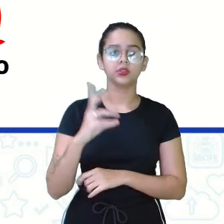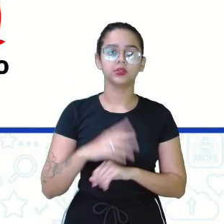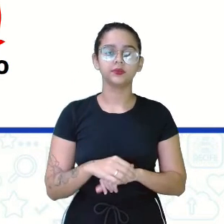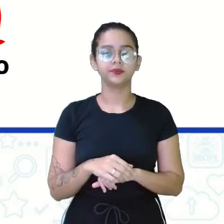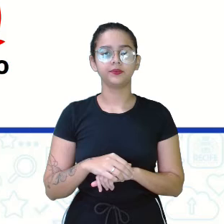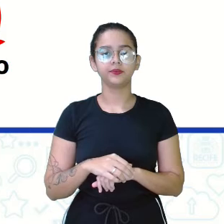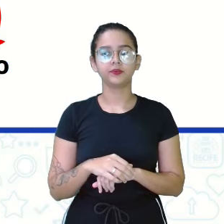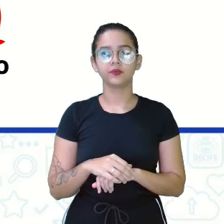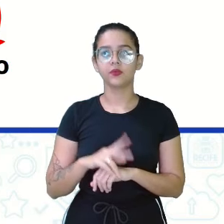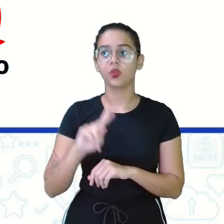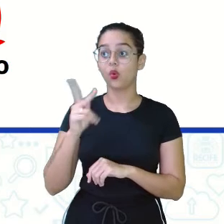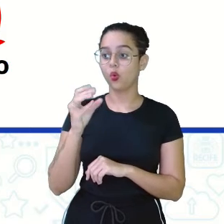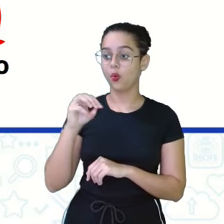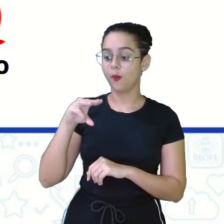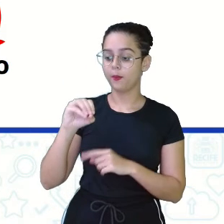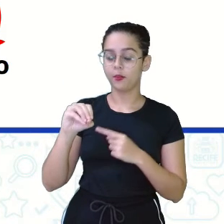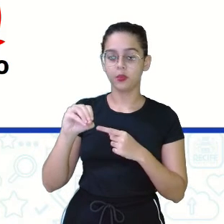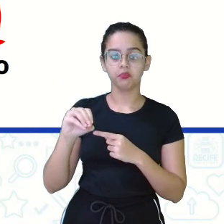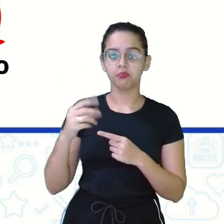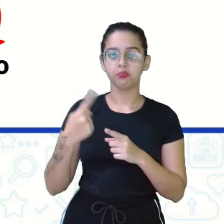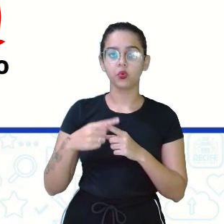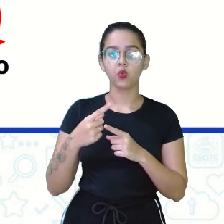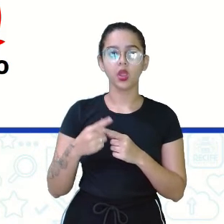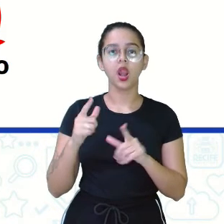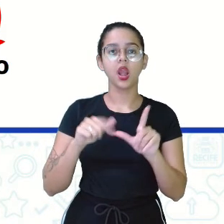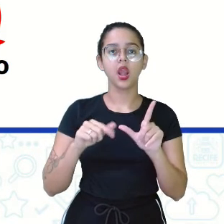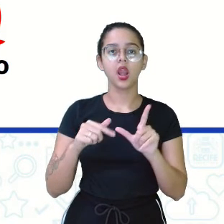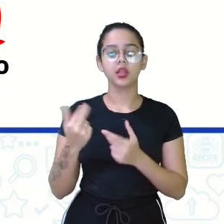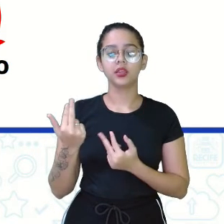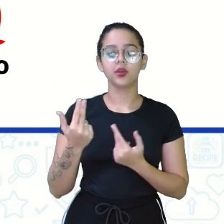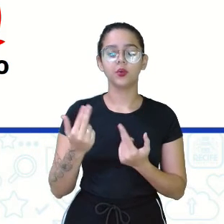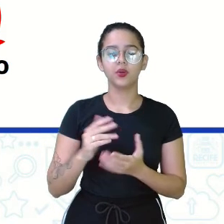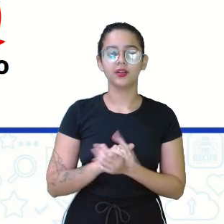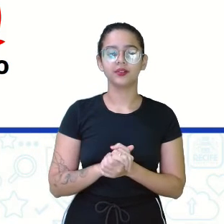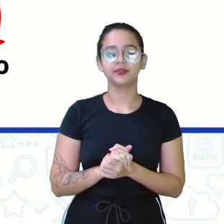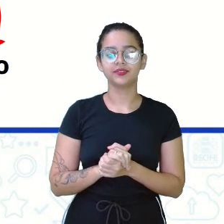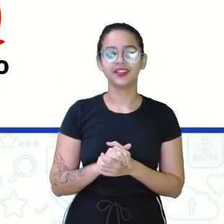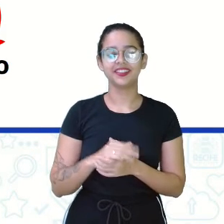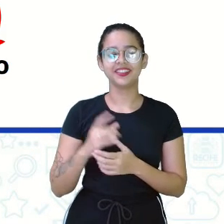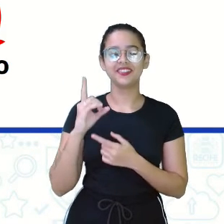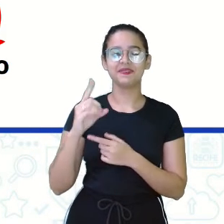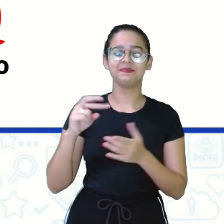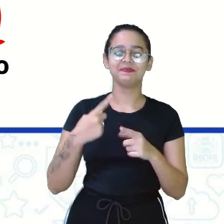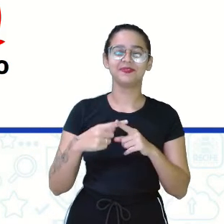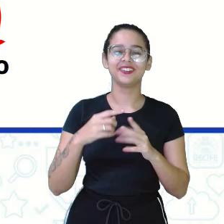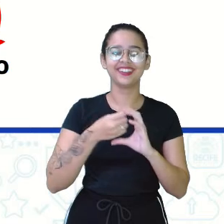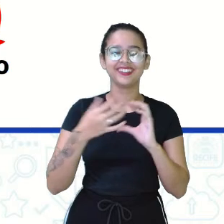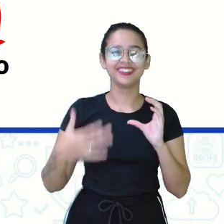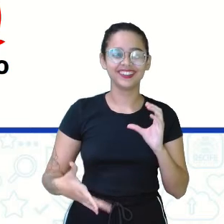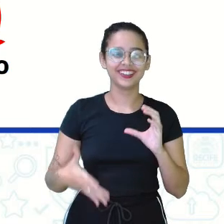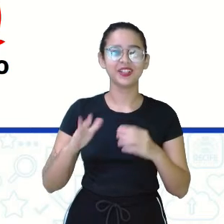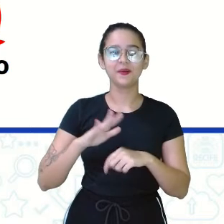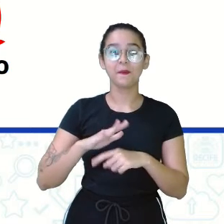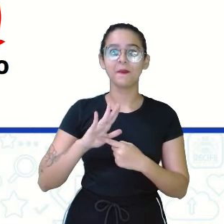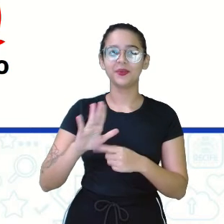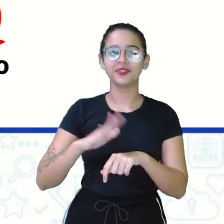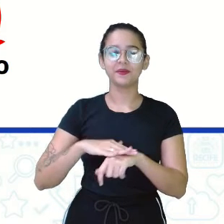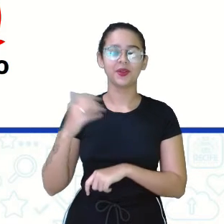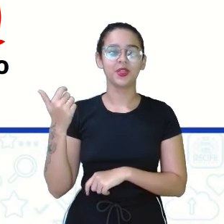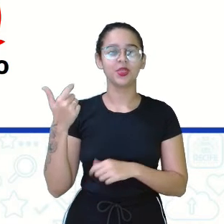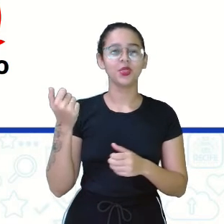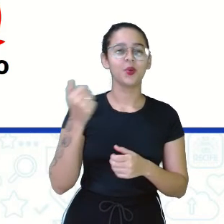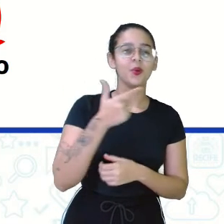dominante. Homo porque as letras são iguais e maiúsculas, né? O dominante aí porque a característica é a que predomina, né? Então,